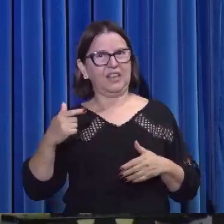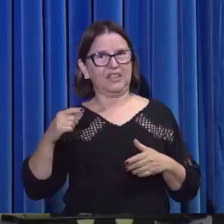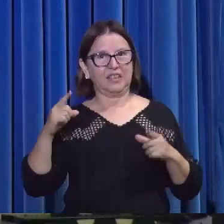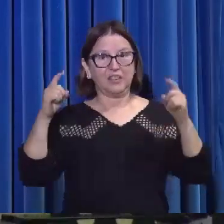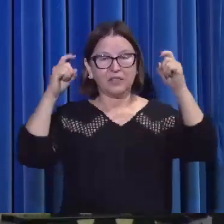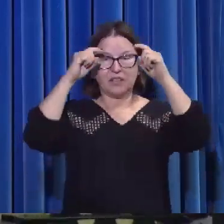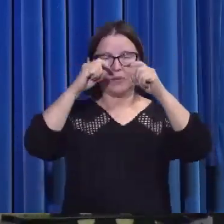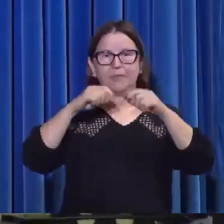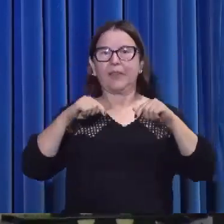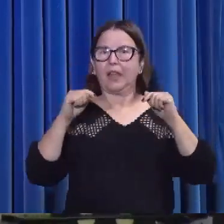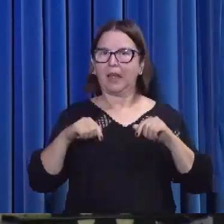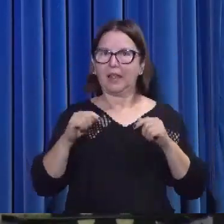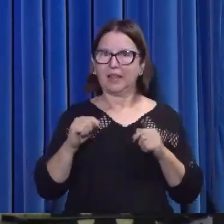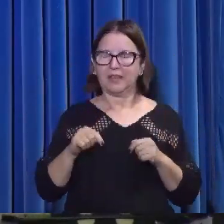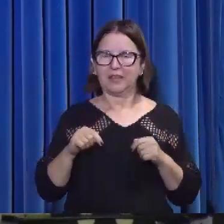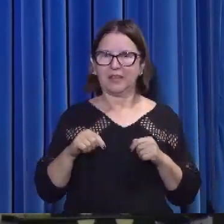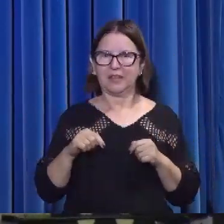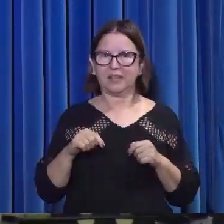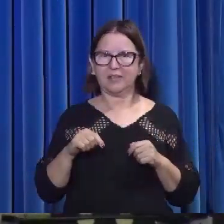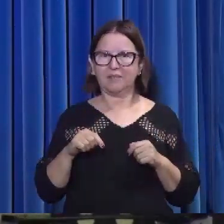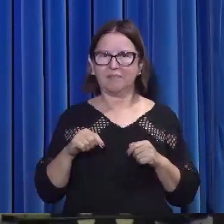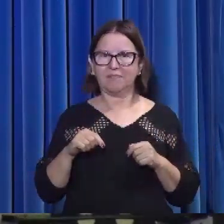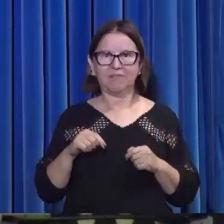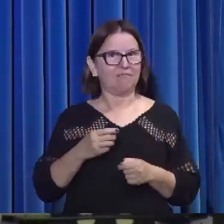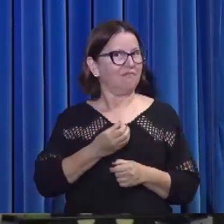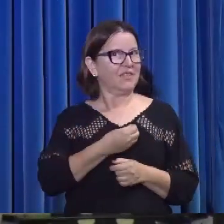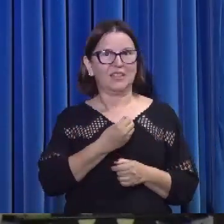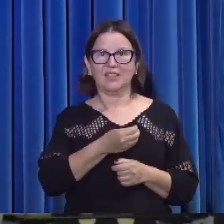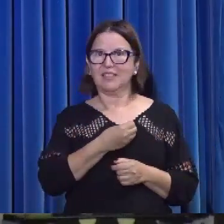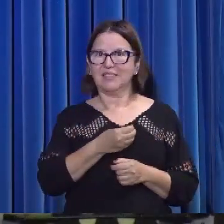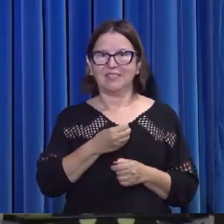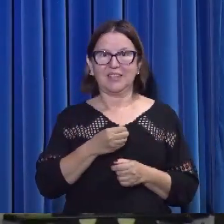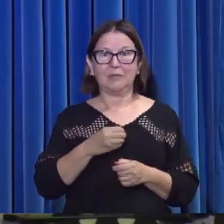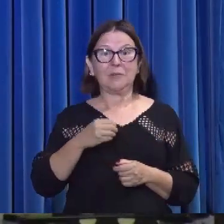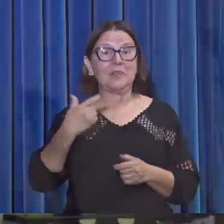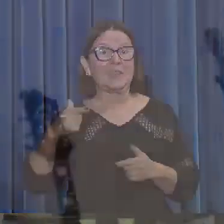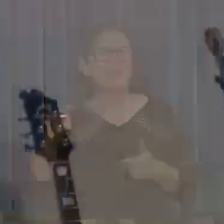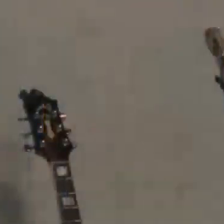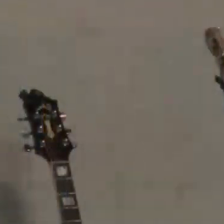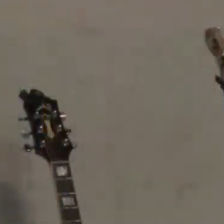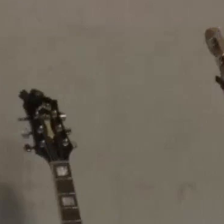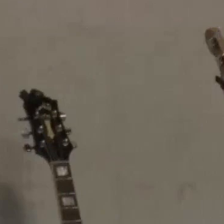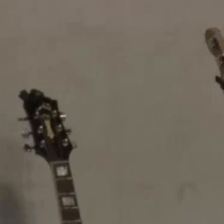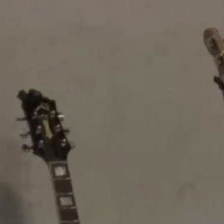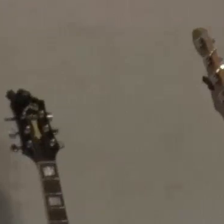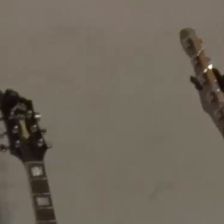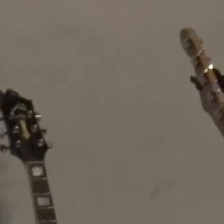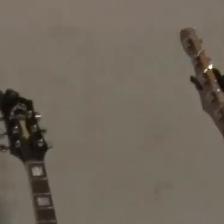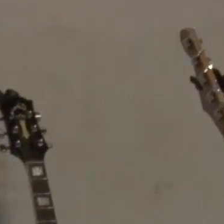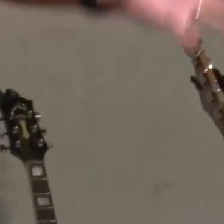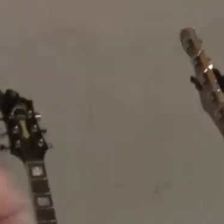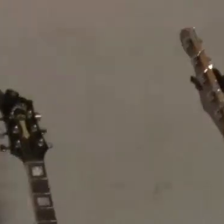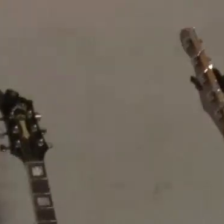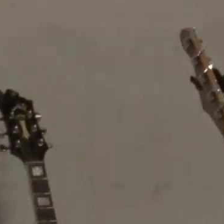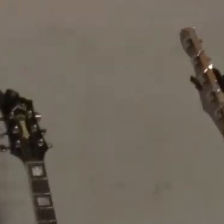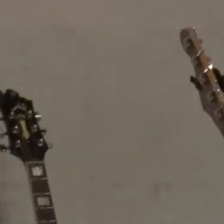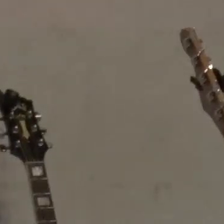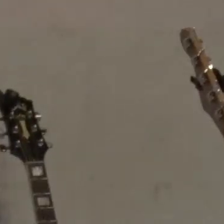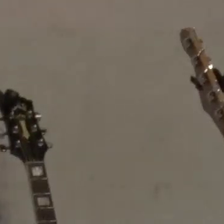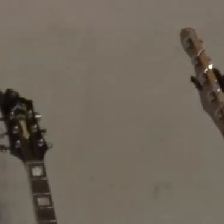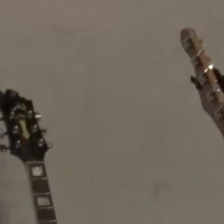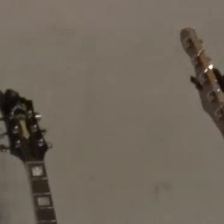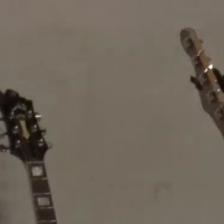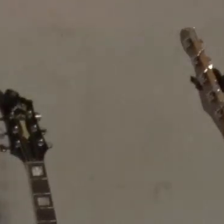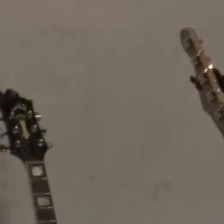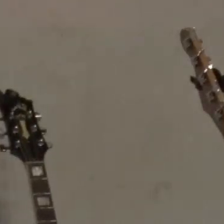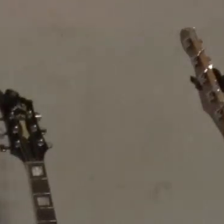querida, aqui nós não vamos viver sem problemas e sem dificuldades. Jesus diz, no mundo o que vocês vão ter?